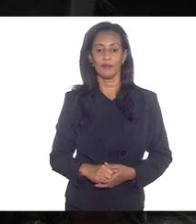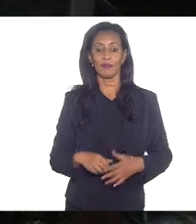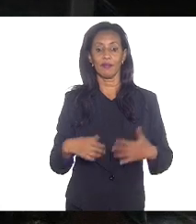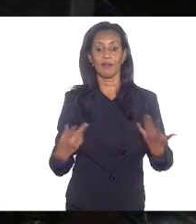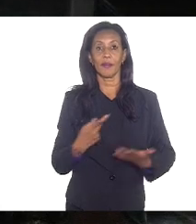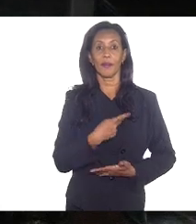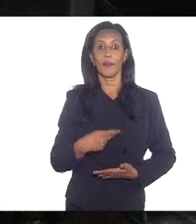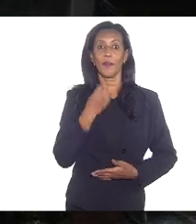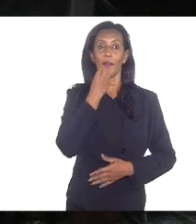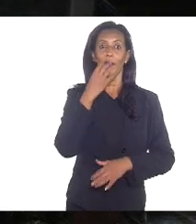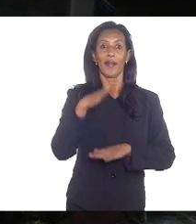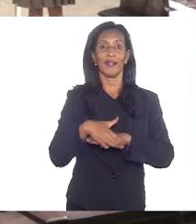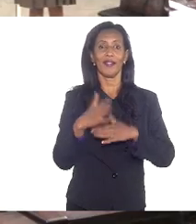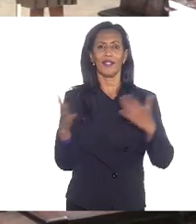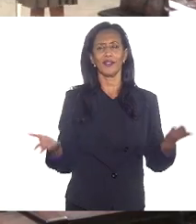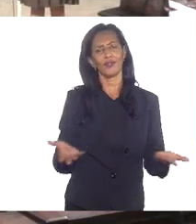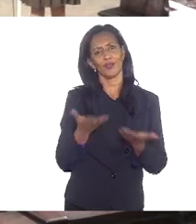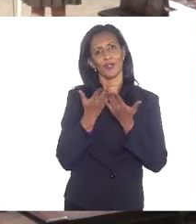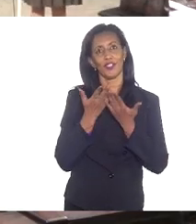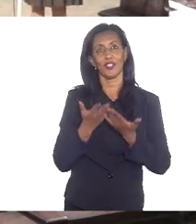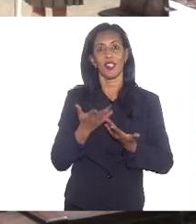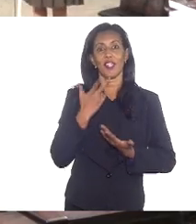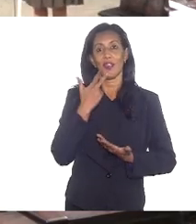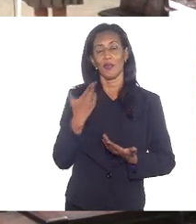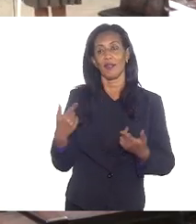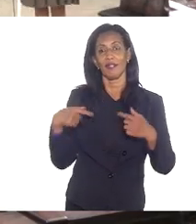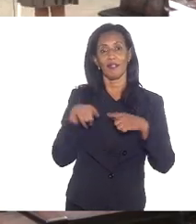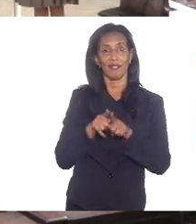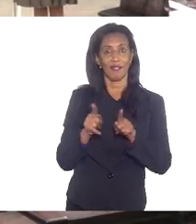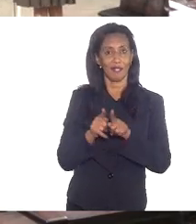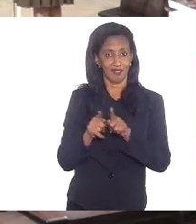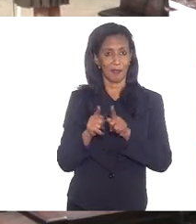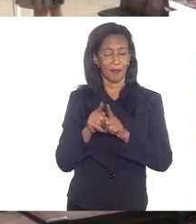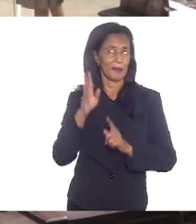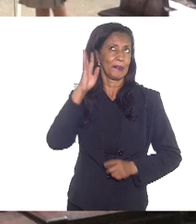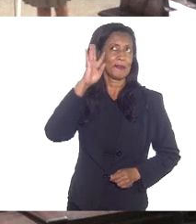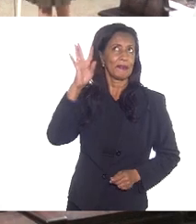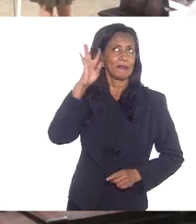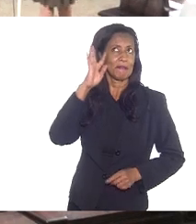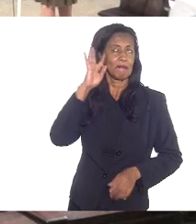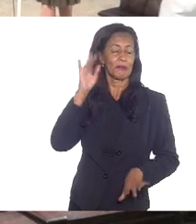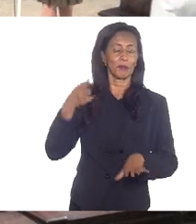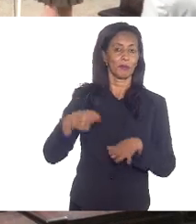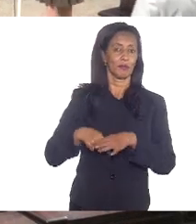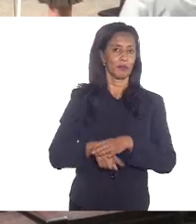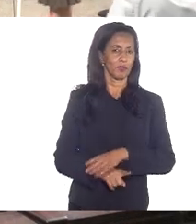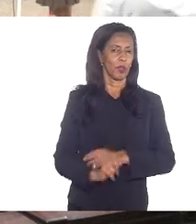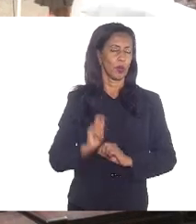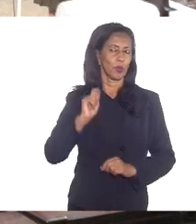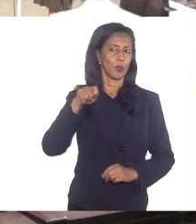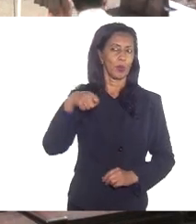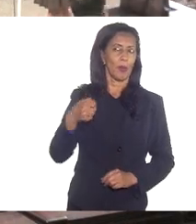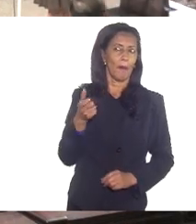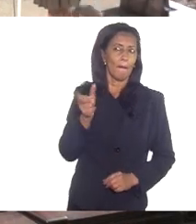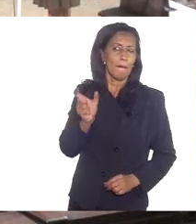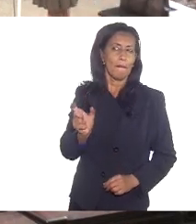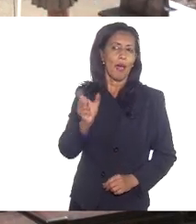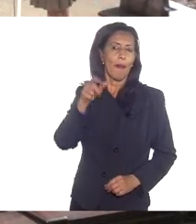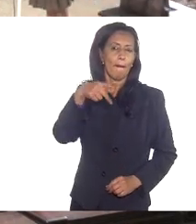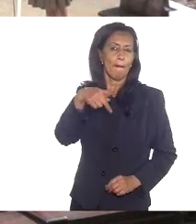Presidente, boa tarde a todas e todos. Eu quero dizer que eu também refleti profundamente o que significava essa